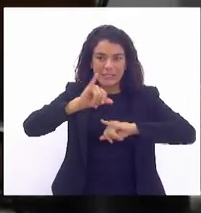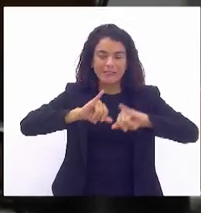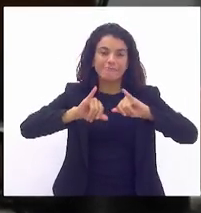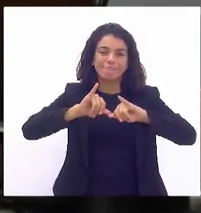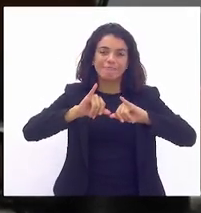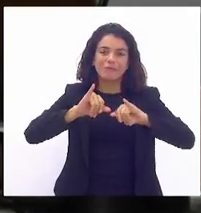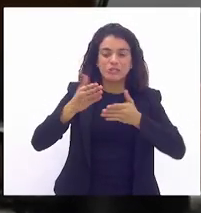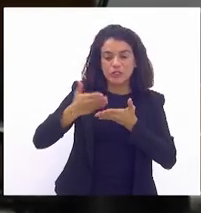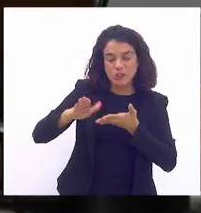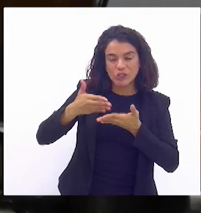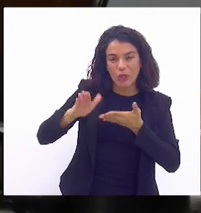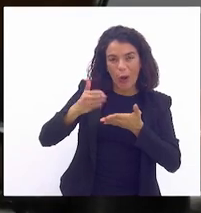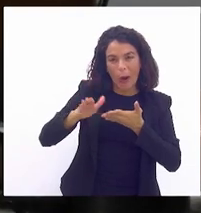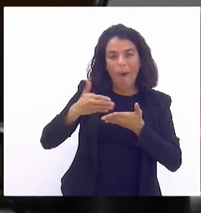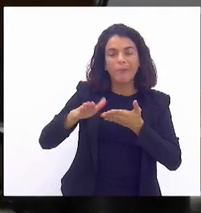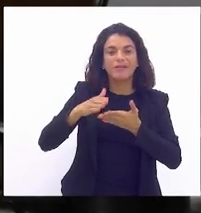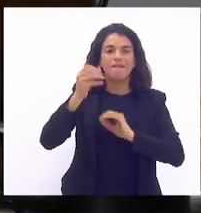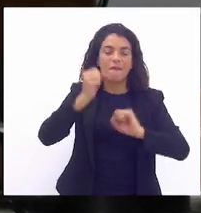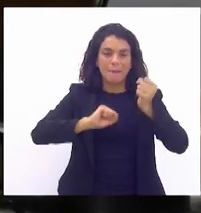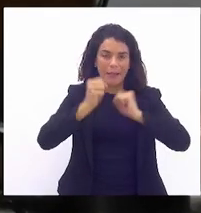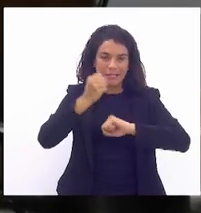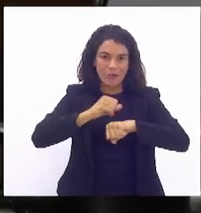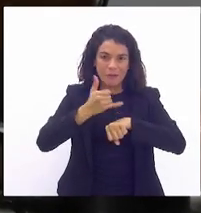siderúrgicos, indo